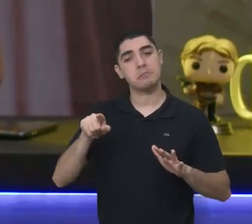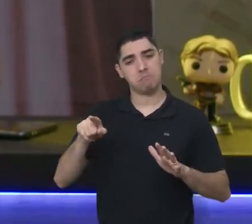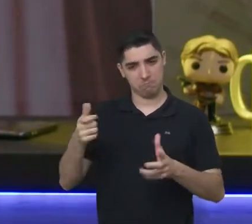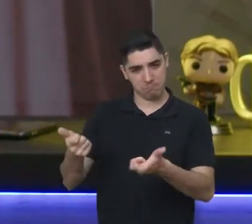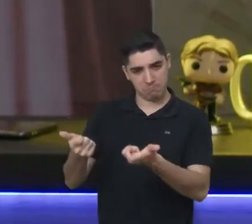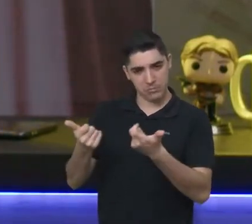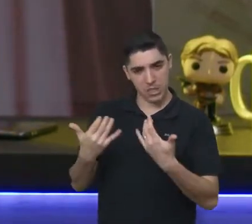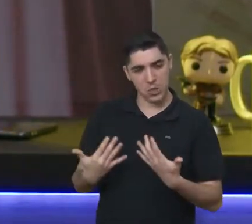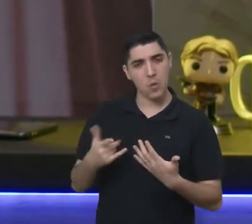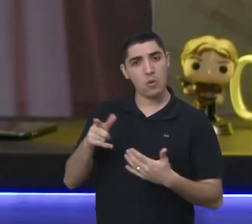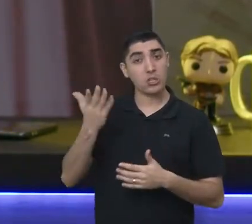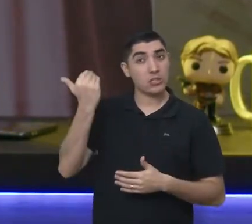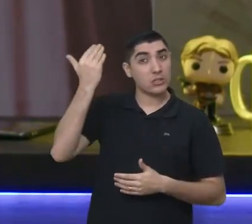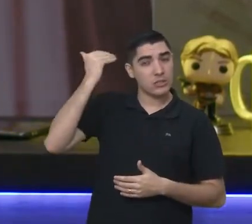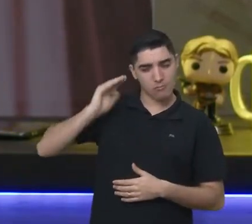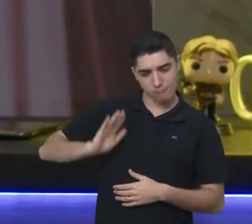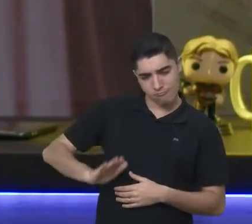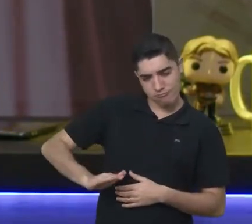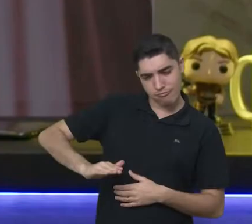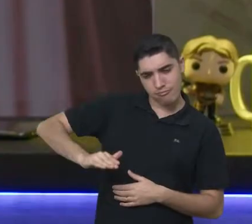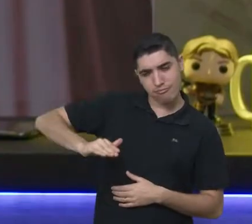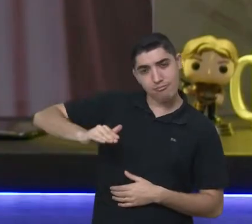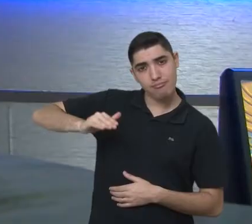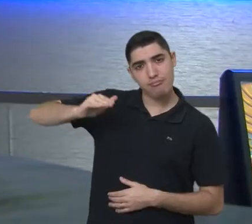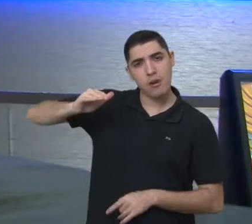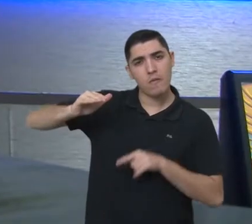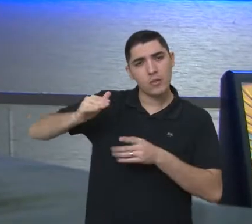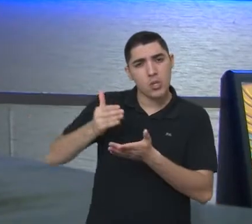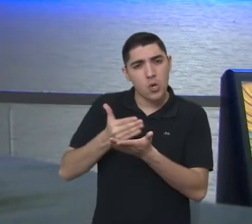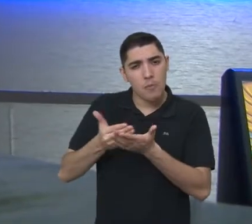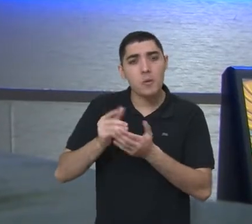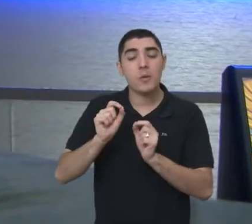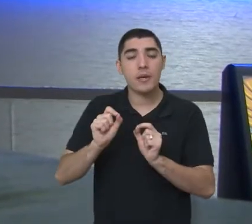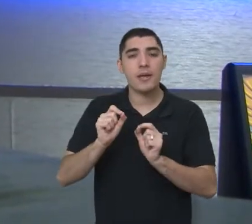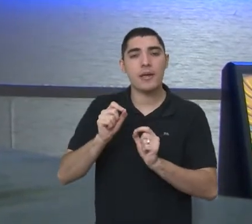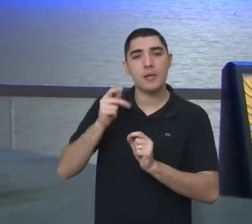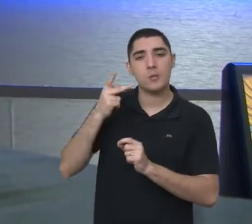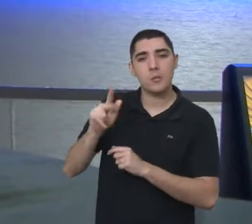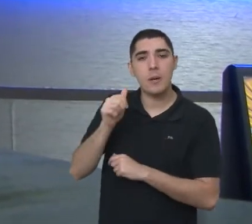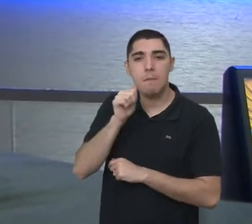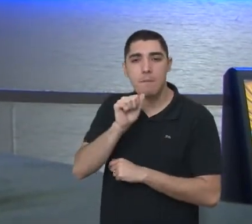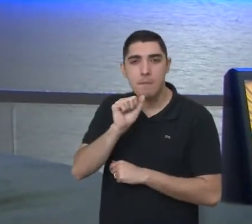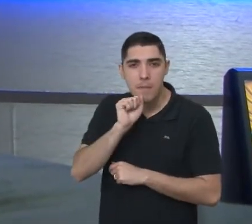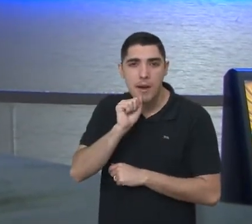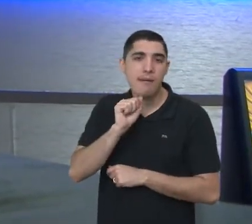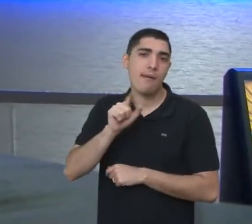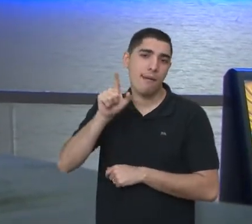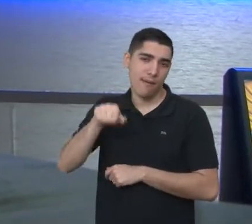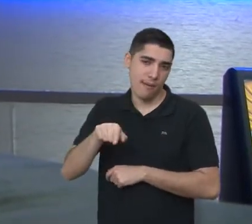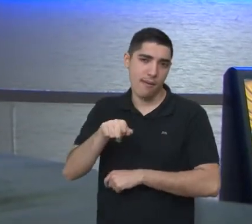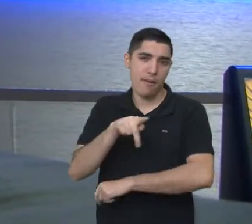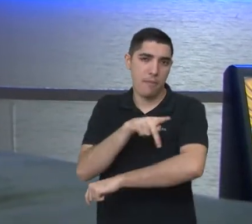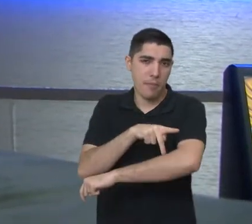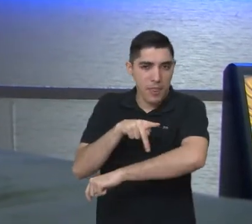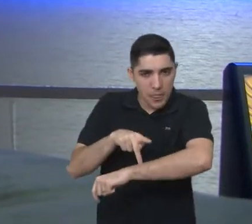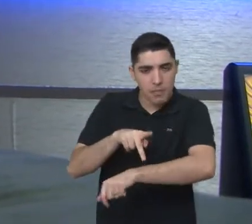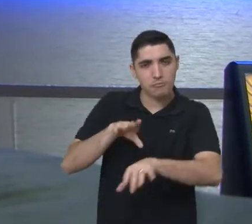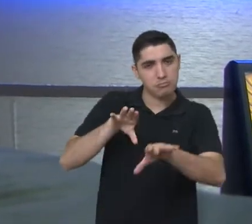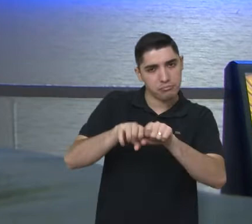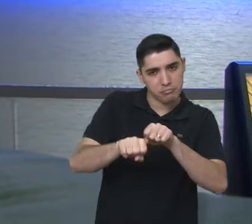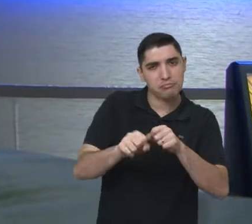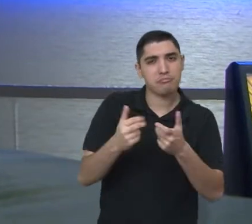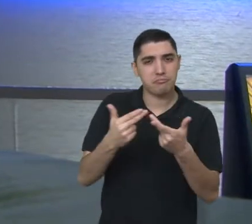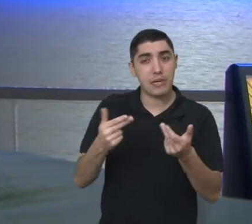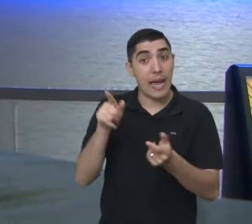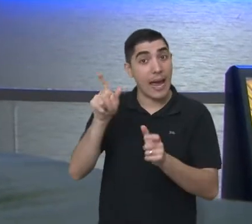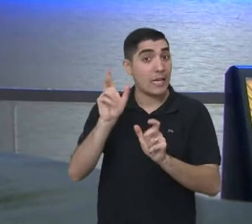nessa questão que você me explicou, que foi desde criança e tal, você foi se pegando pelo fato da sua mãe ser Pedagoga. pedagoga também,